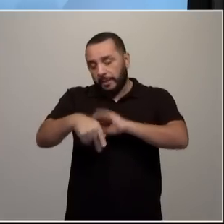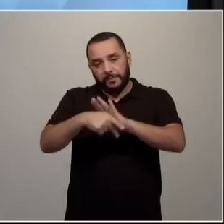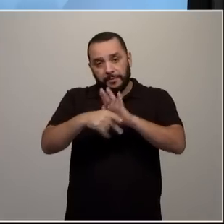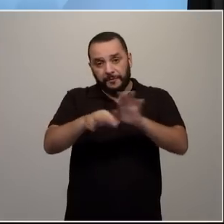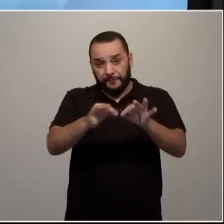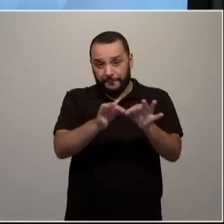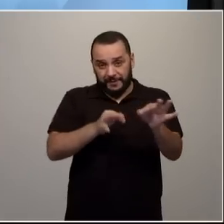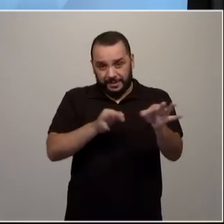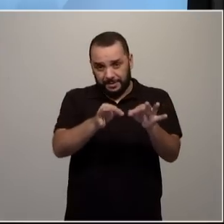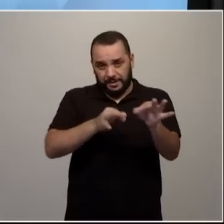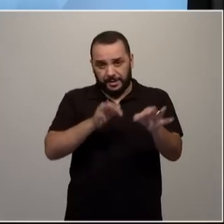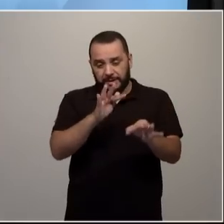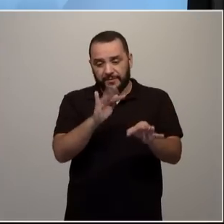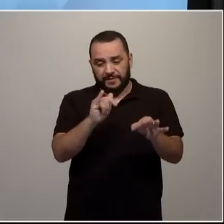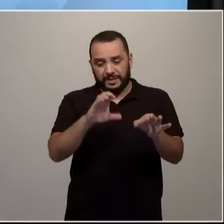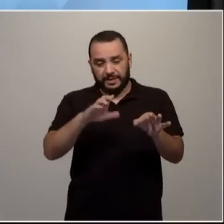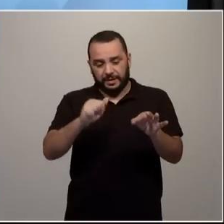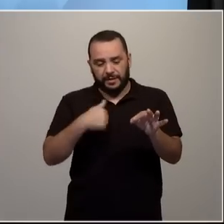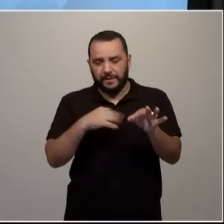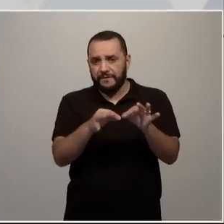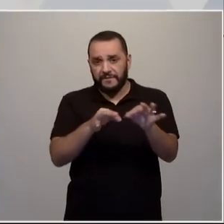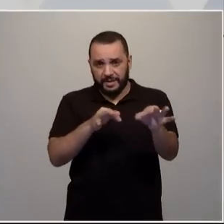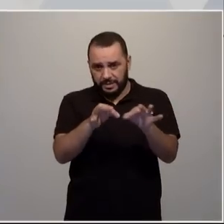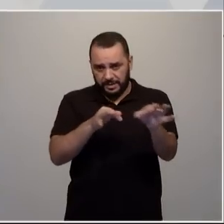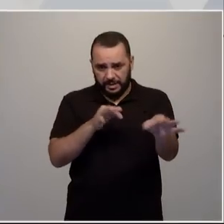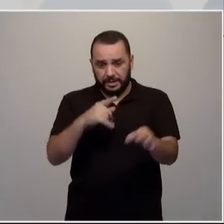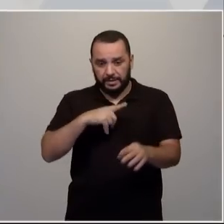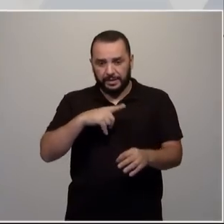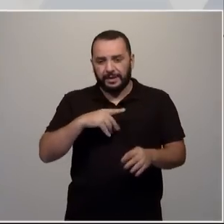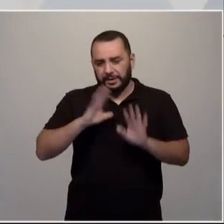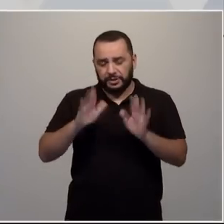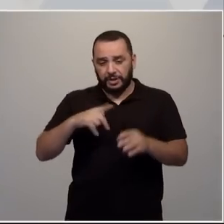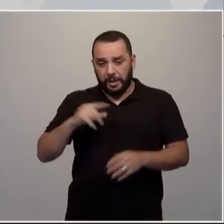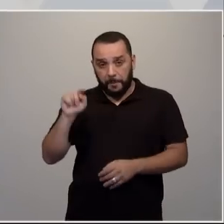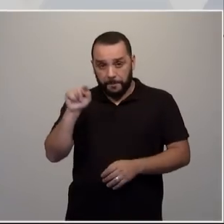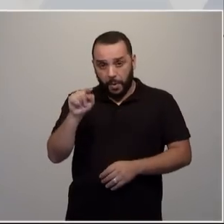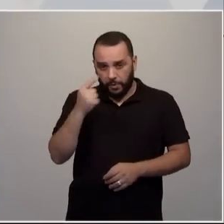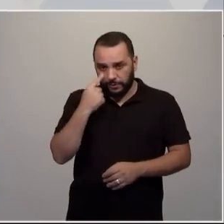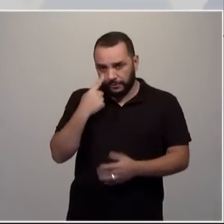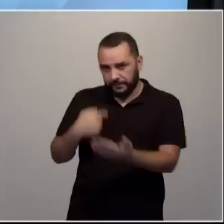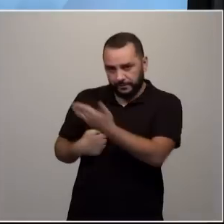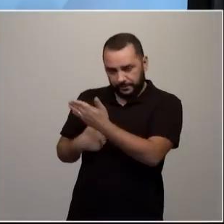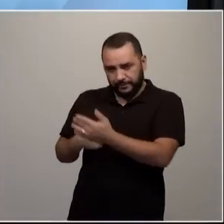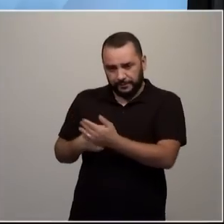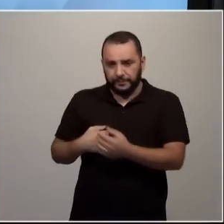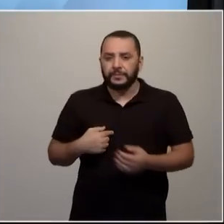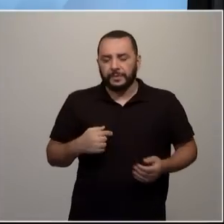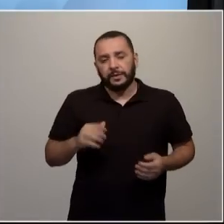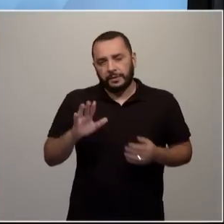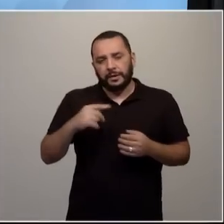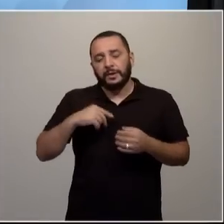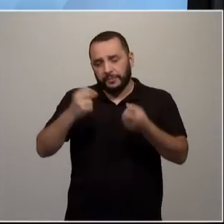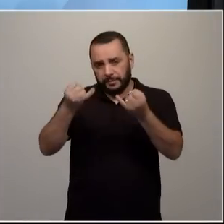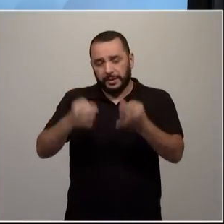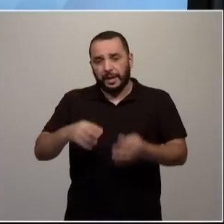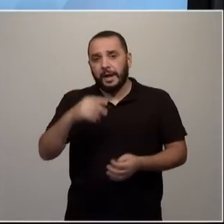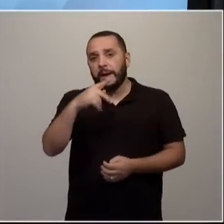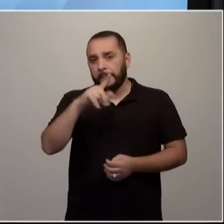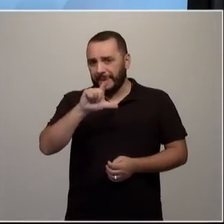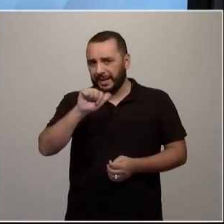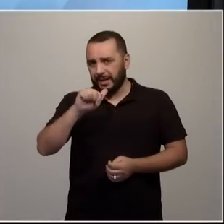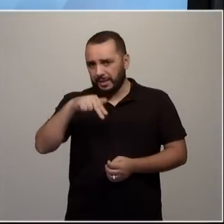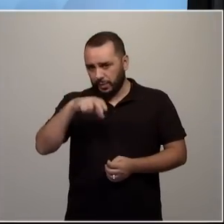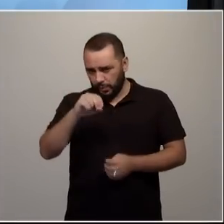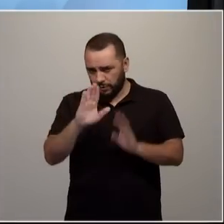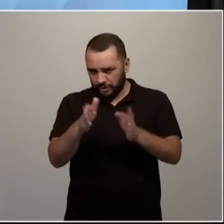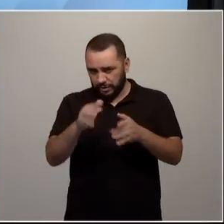física, muitas vezes você tem um ponto no espaço ou no plano. Isso aqui eu dei um exemplo no plano, já vou falar no espaço como fica.